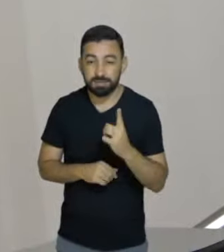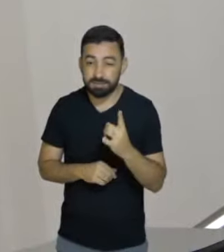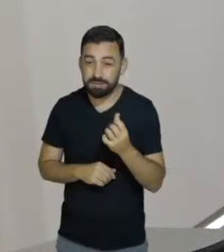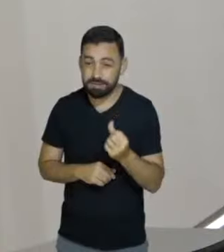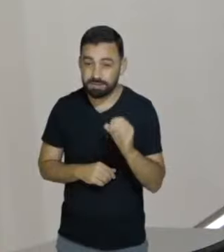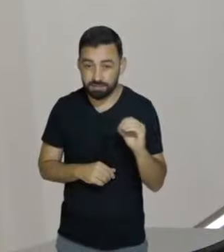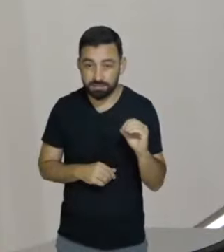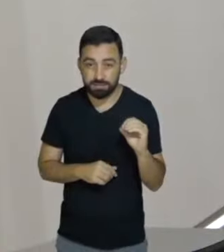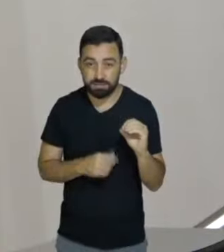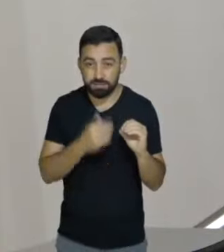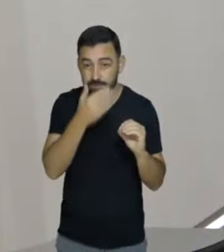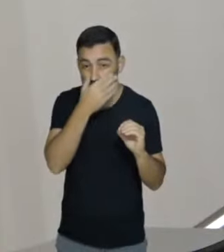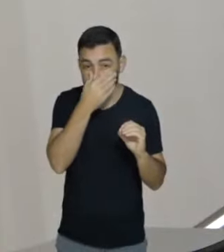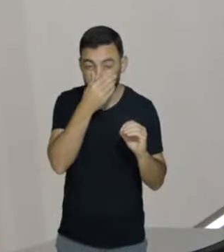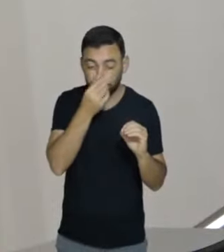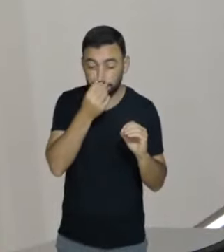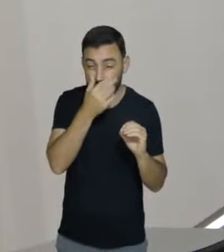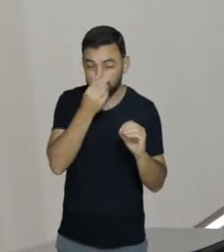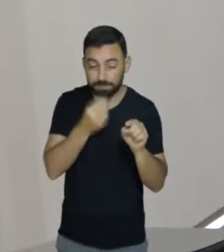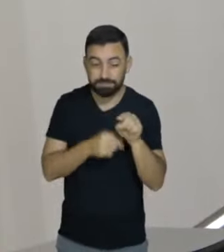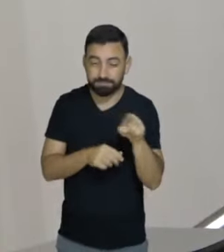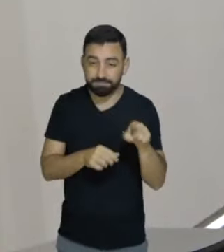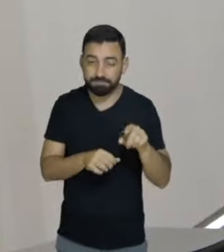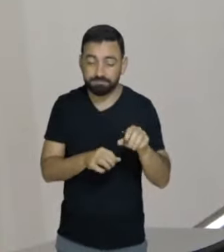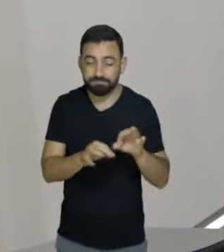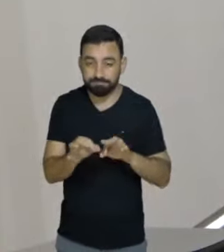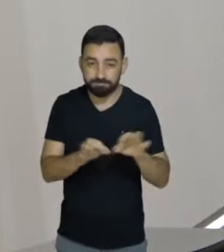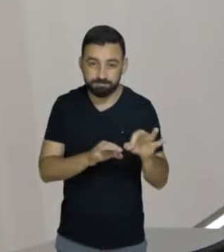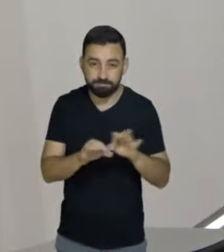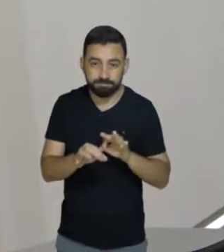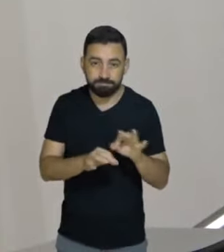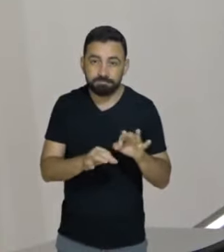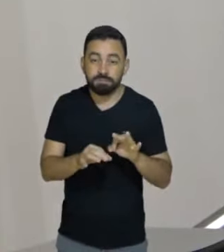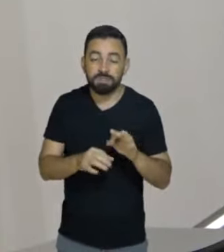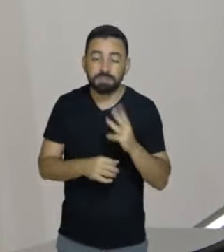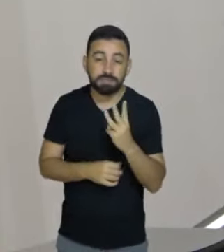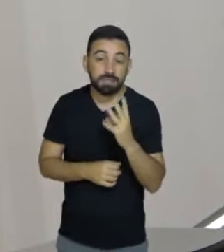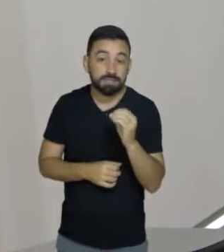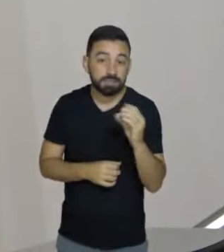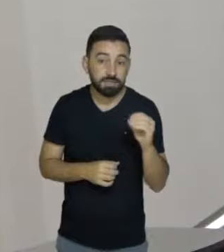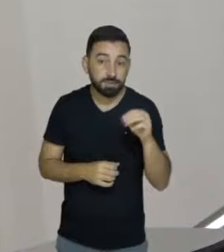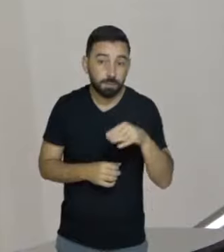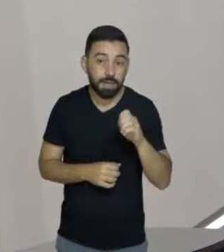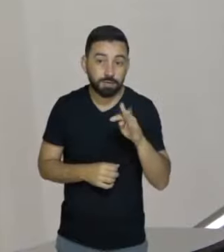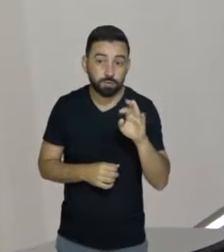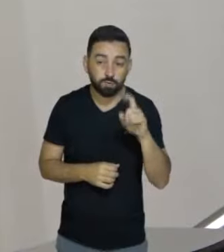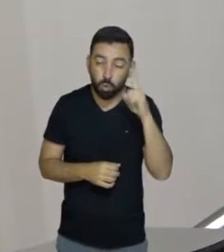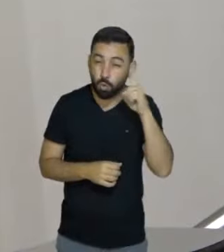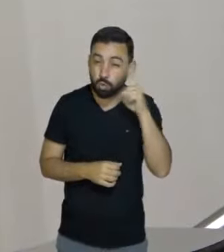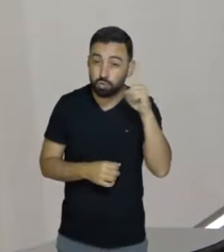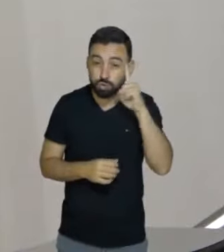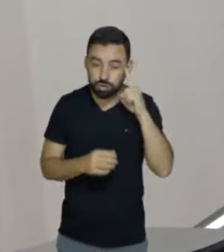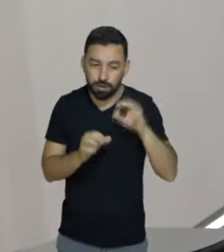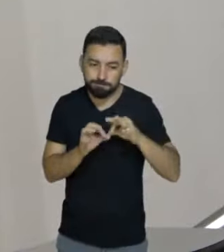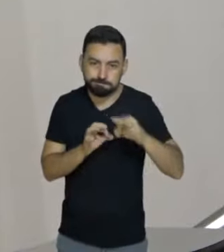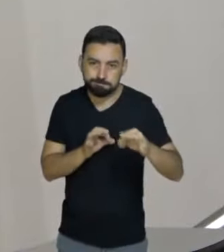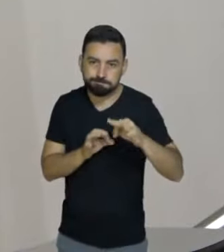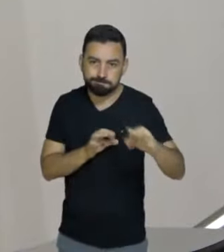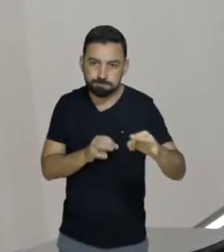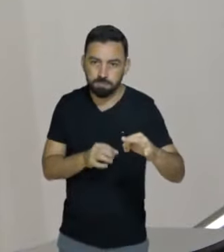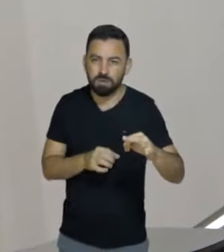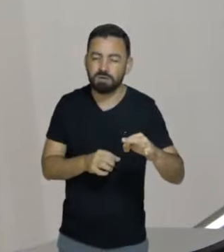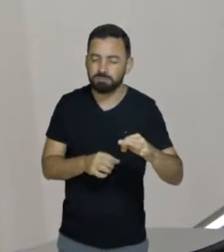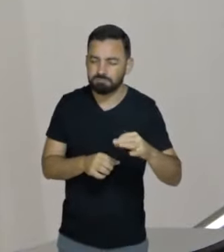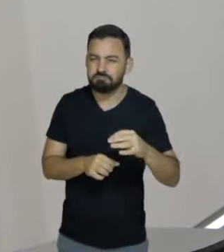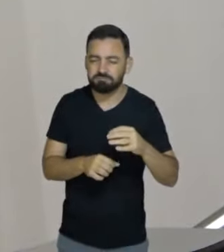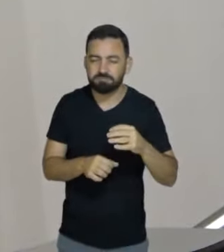160 estão fazendo 300 metros por dia de concreto.